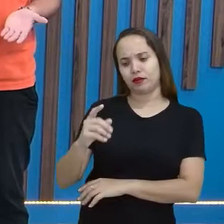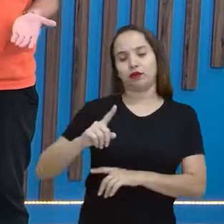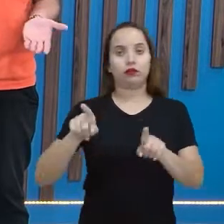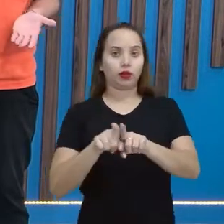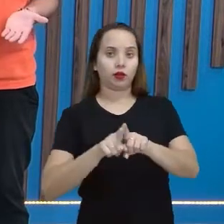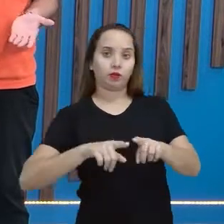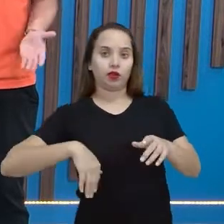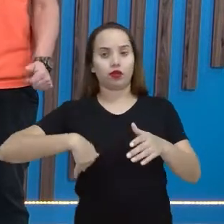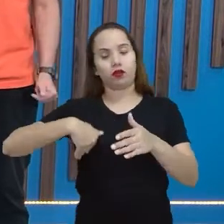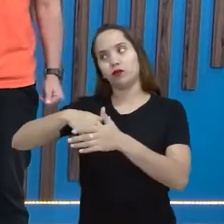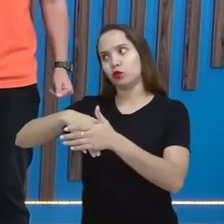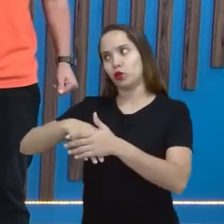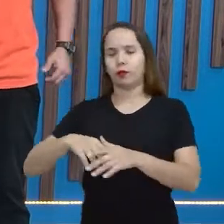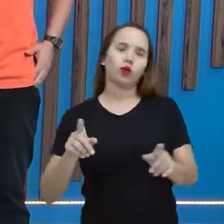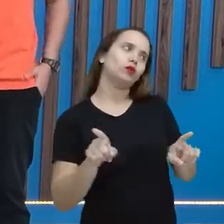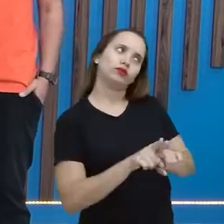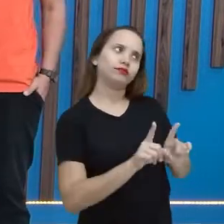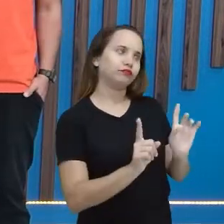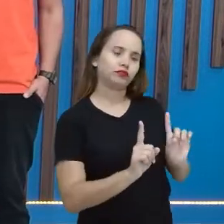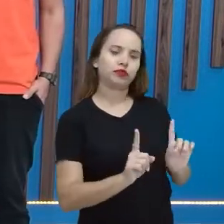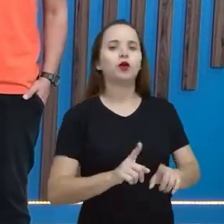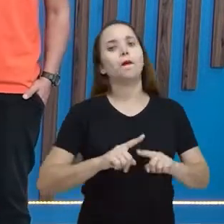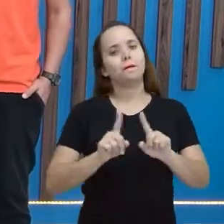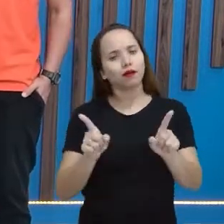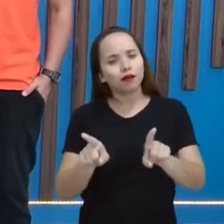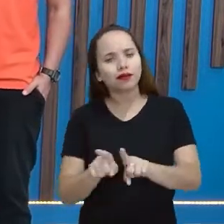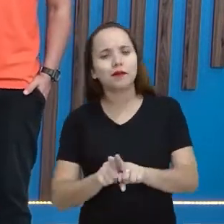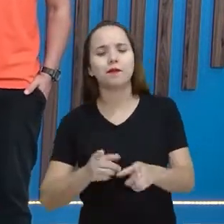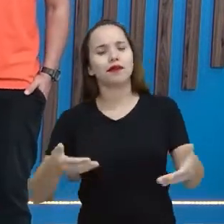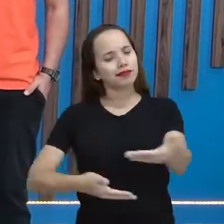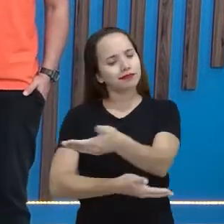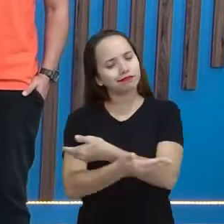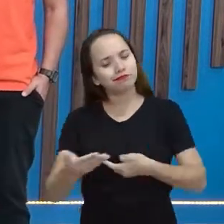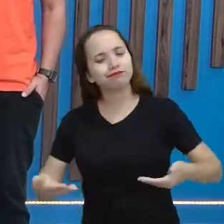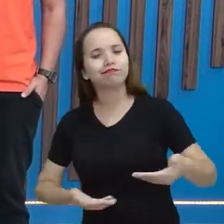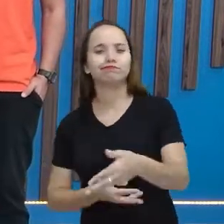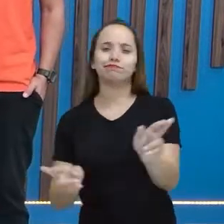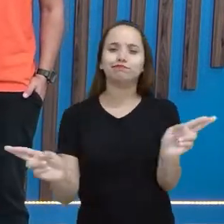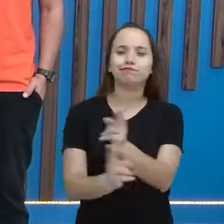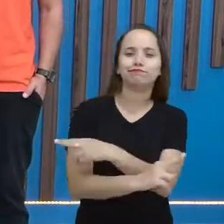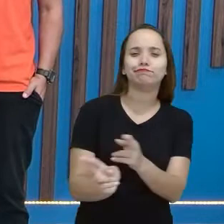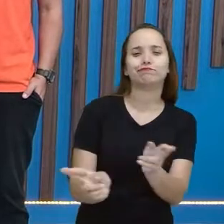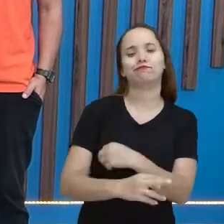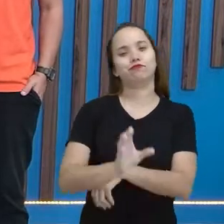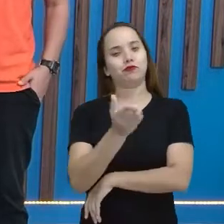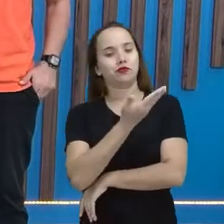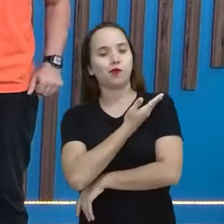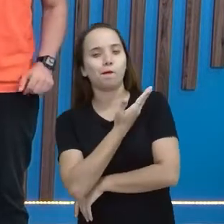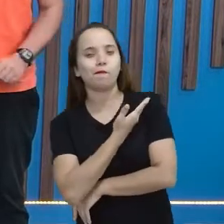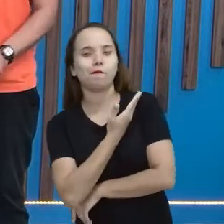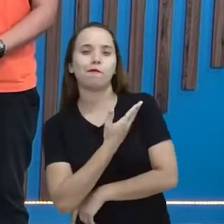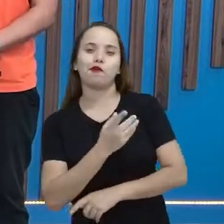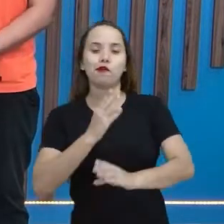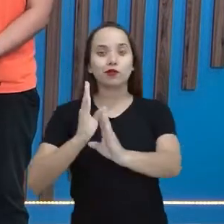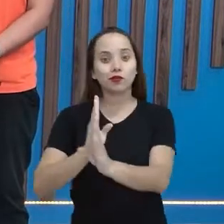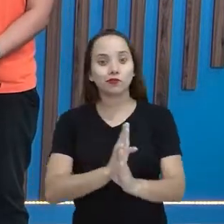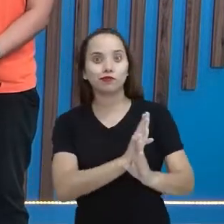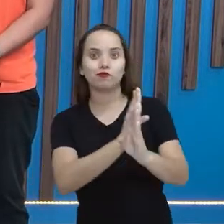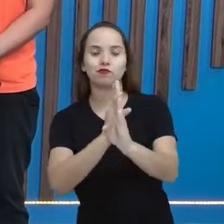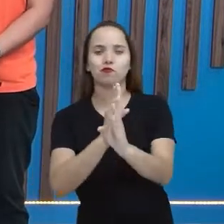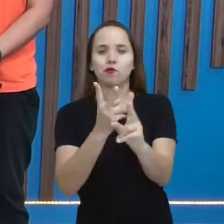bola. Nem só mas jogar também bola. de fazer amizade, a gente vai conhecer as pessoas, ter encontro às diferenças